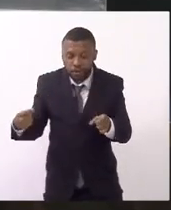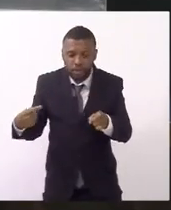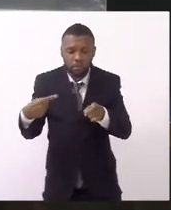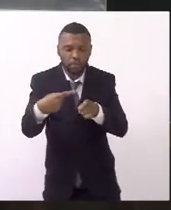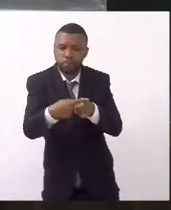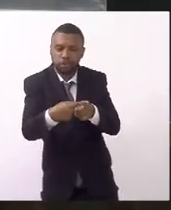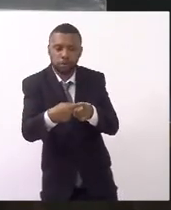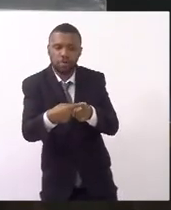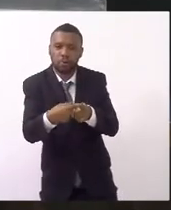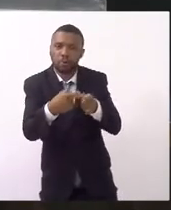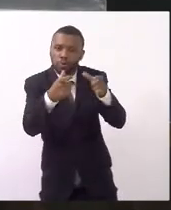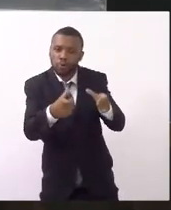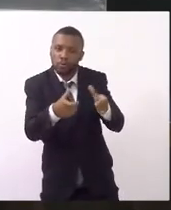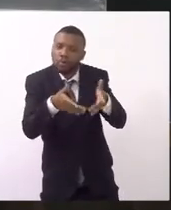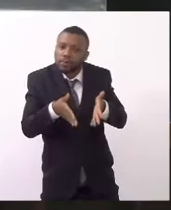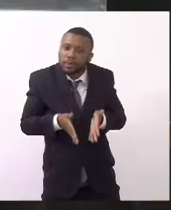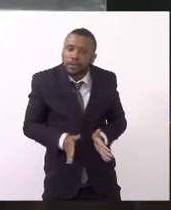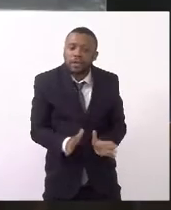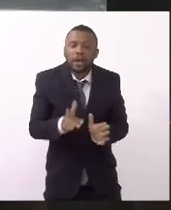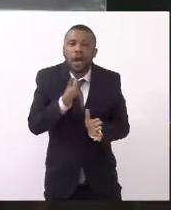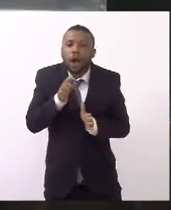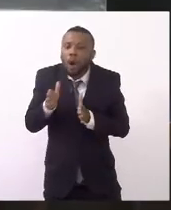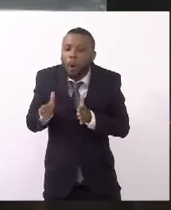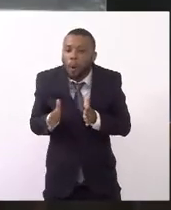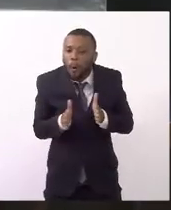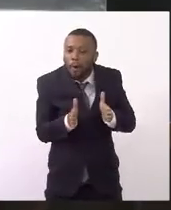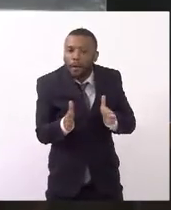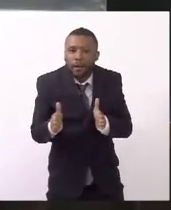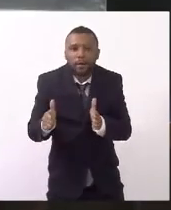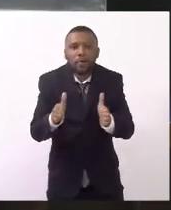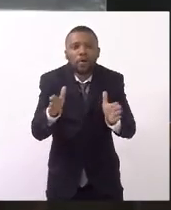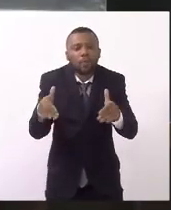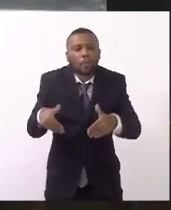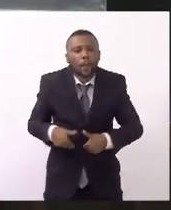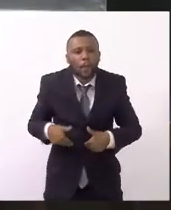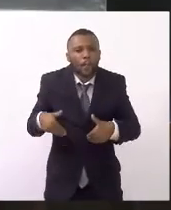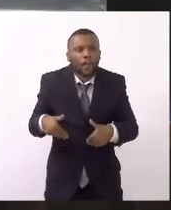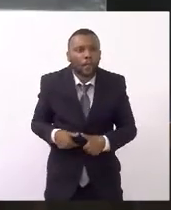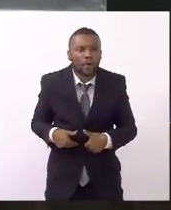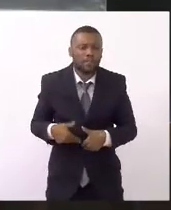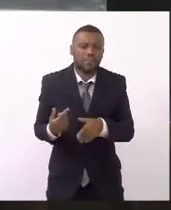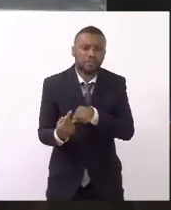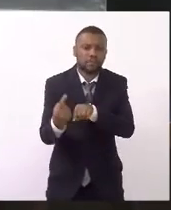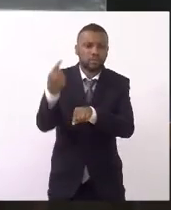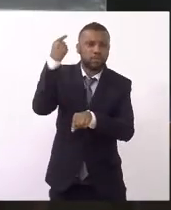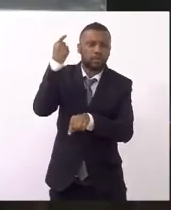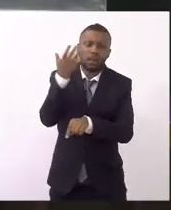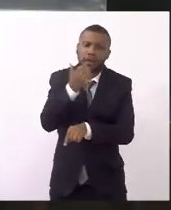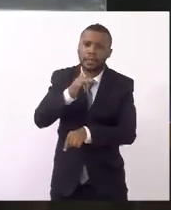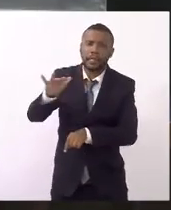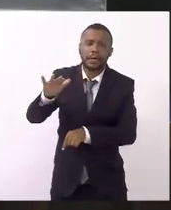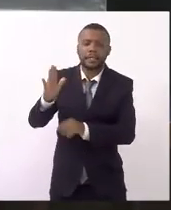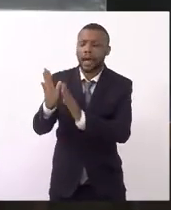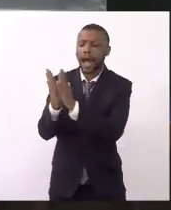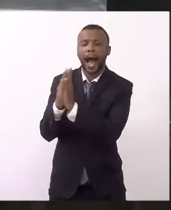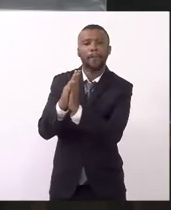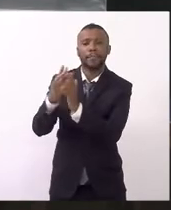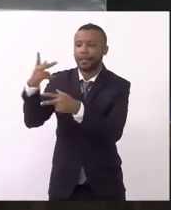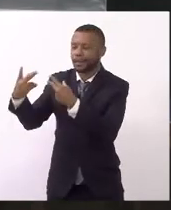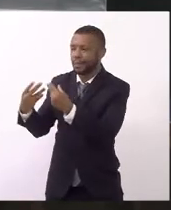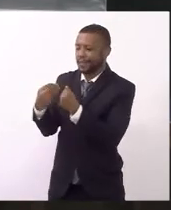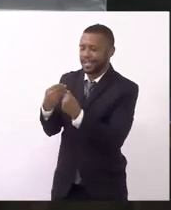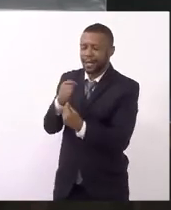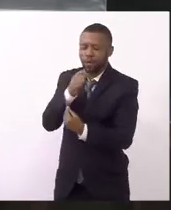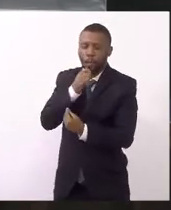nasce o rio do recôncavo a fome que passei quando criança a boneca que não pude ter o